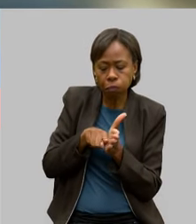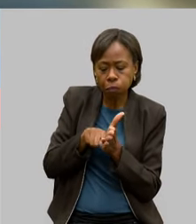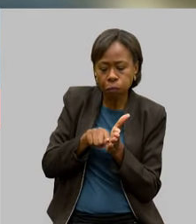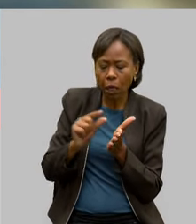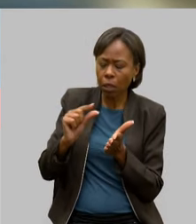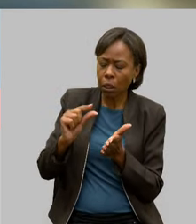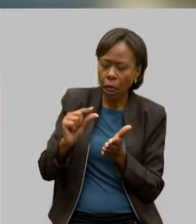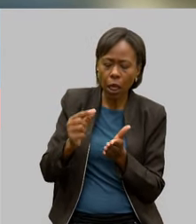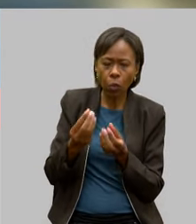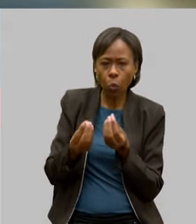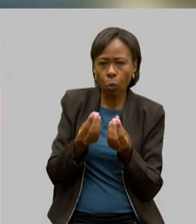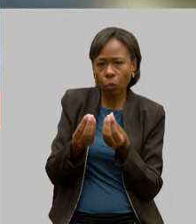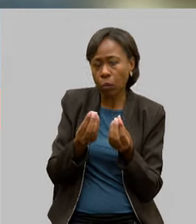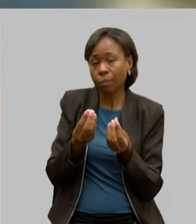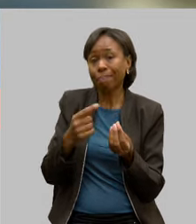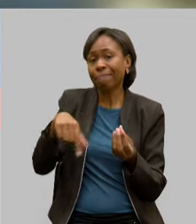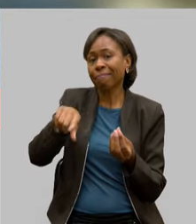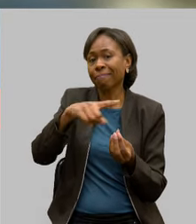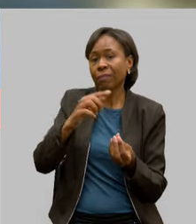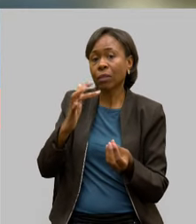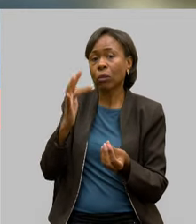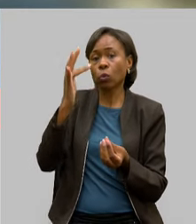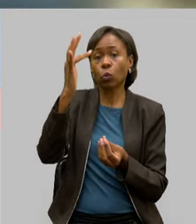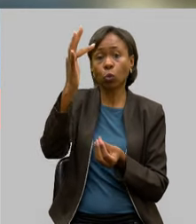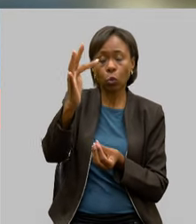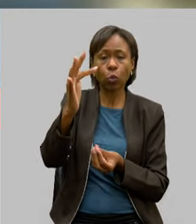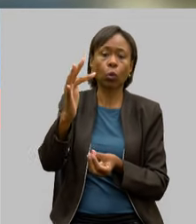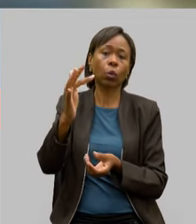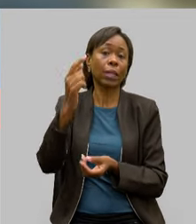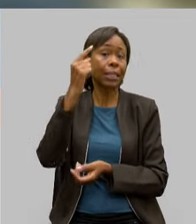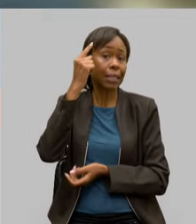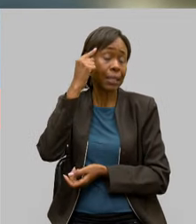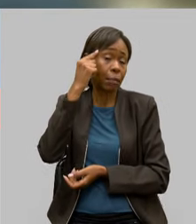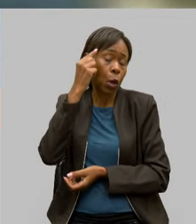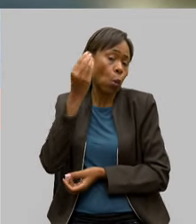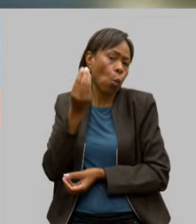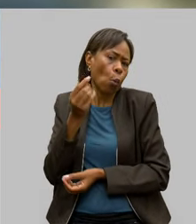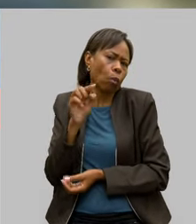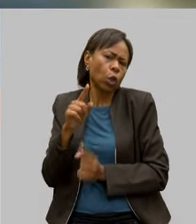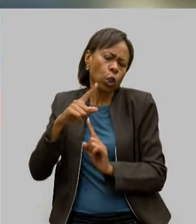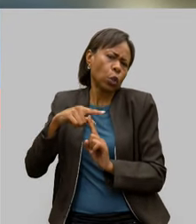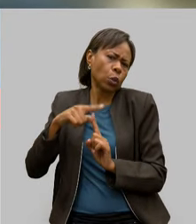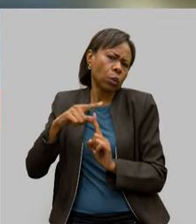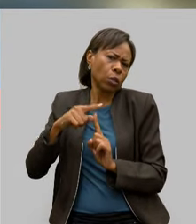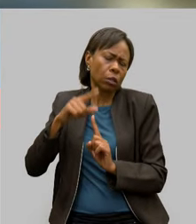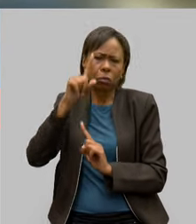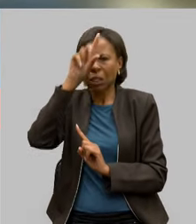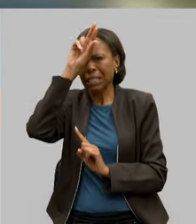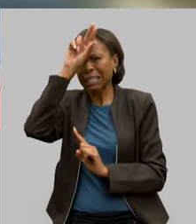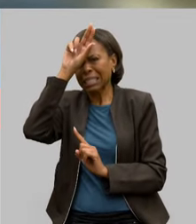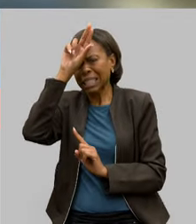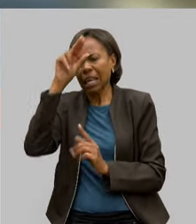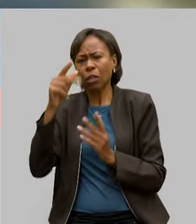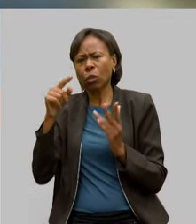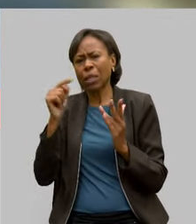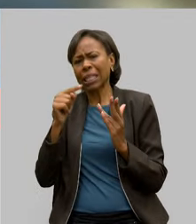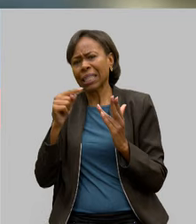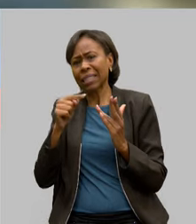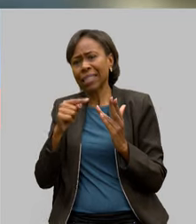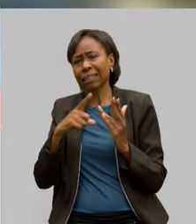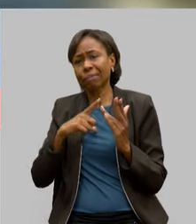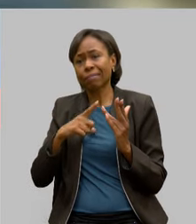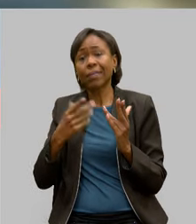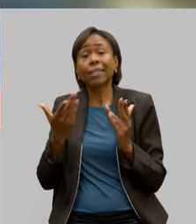insetos para que nós possamos logo mais ter né uma ideia de que tipo de insetos ocorrem na cannabis E possamos propor